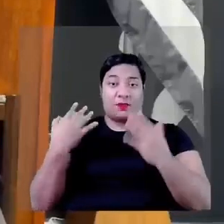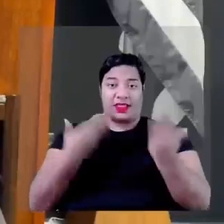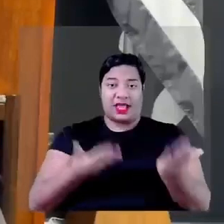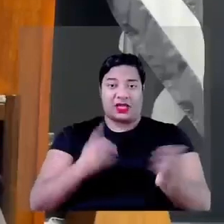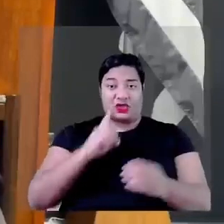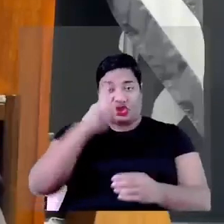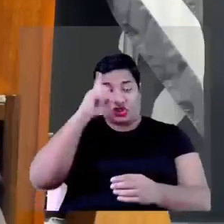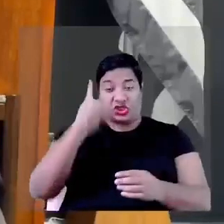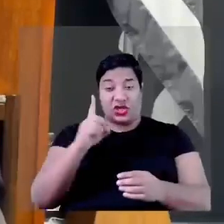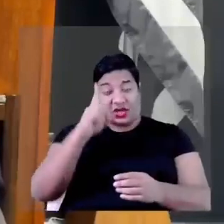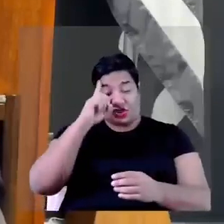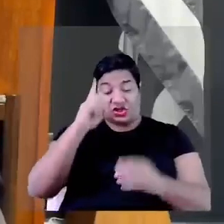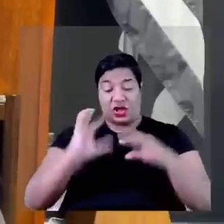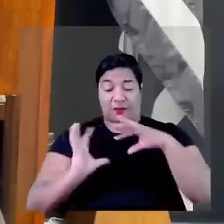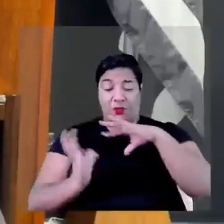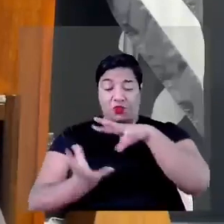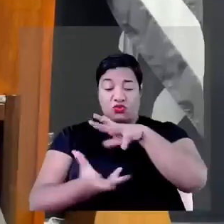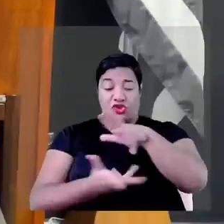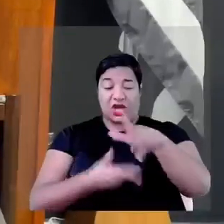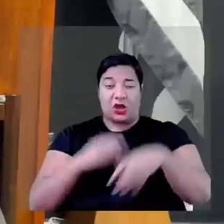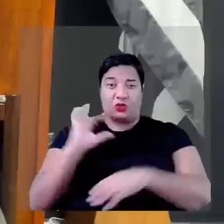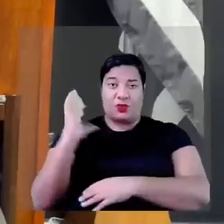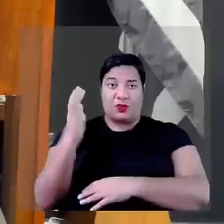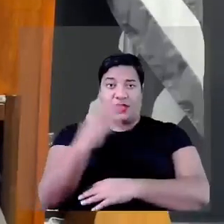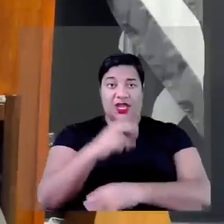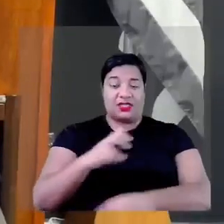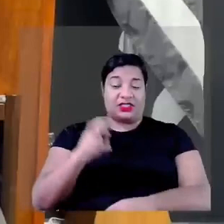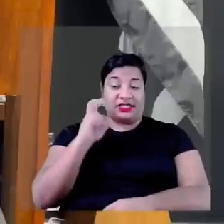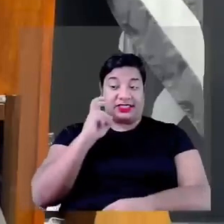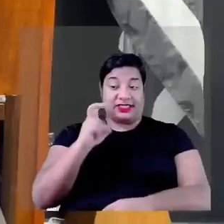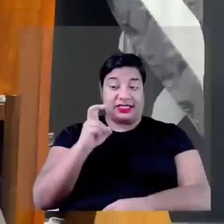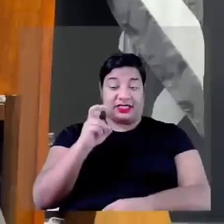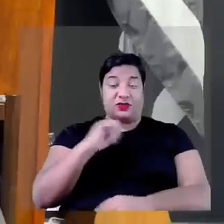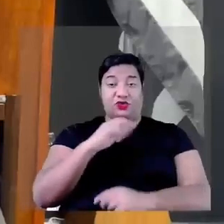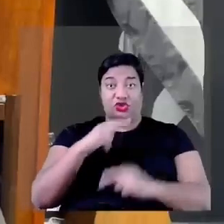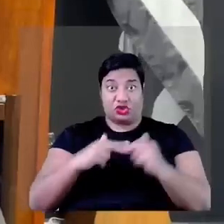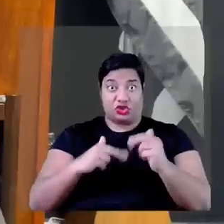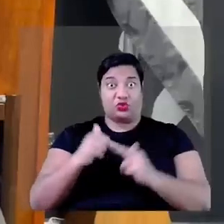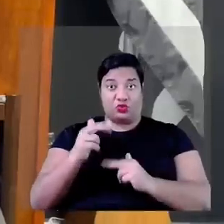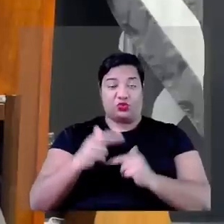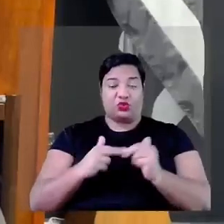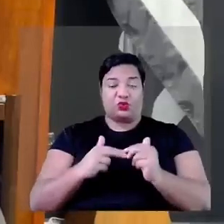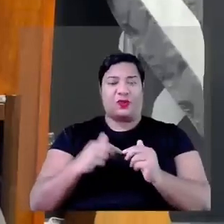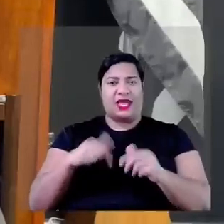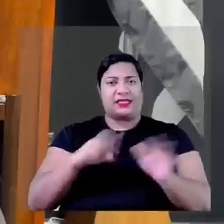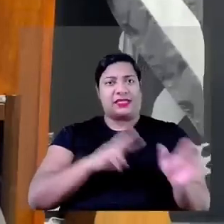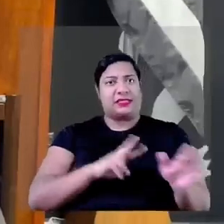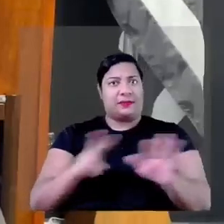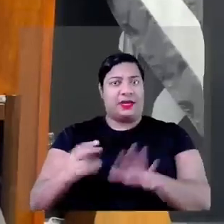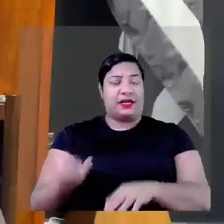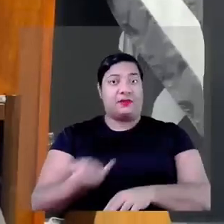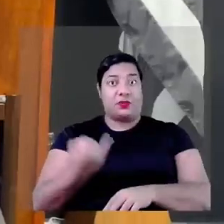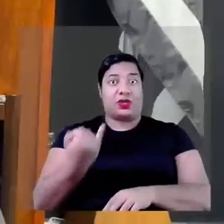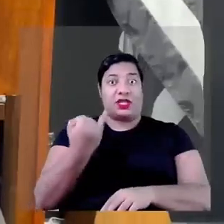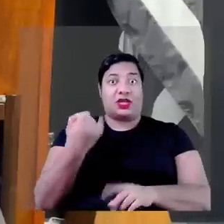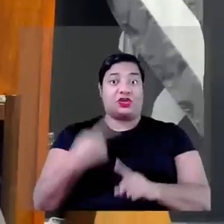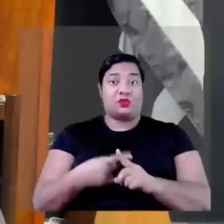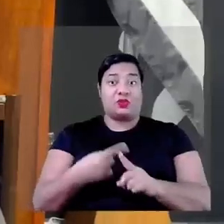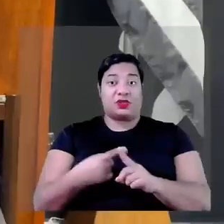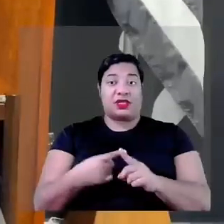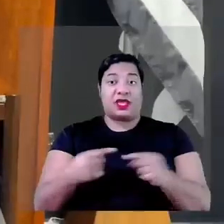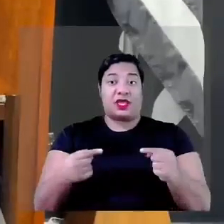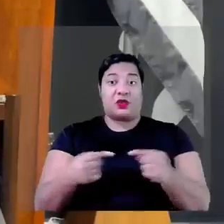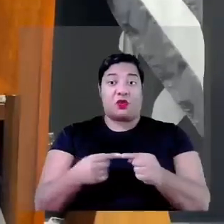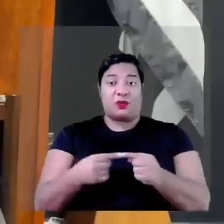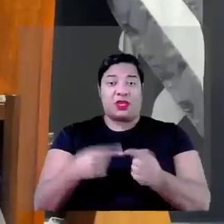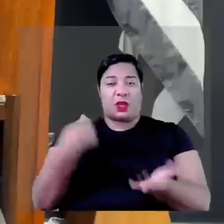foi comemorado no último dia 5 de junho. A Semana do Meio Ambiente é muito importante e está alinhada ao